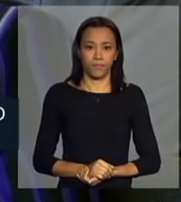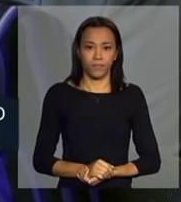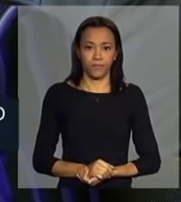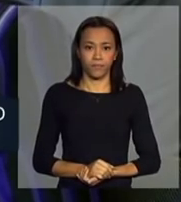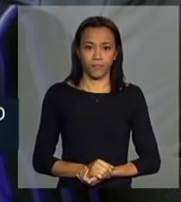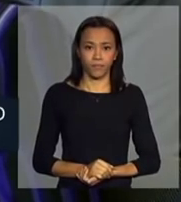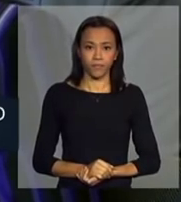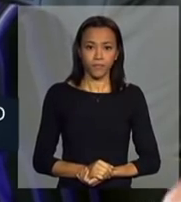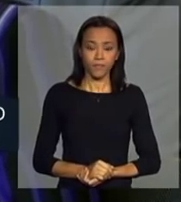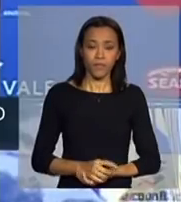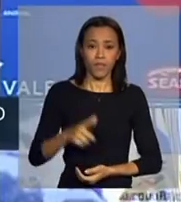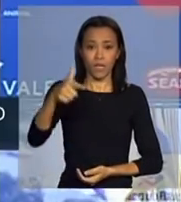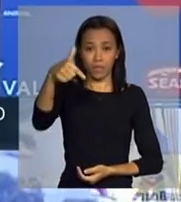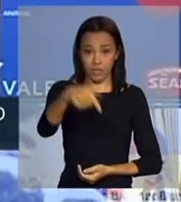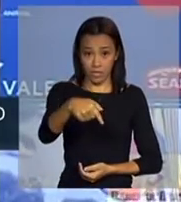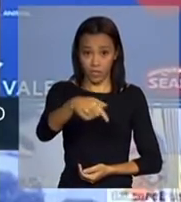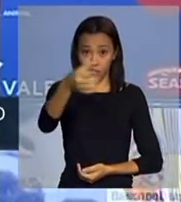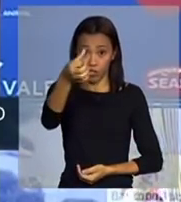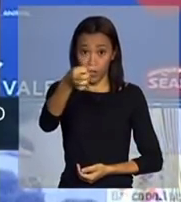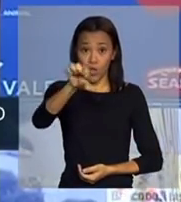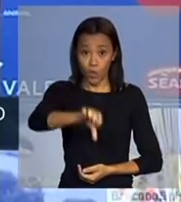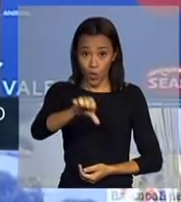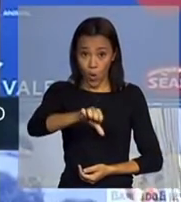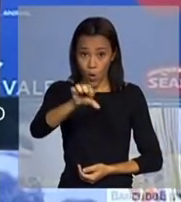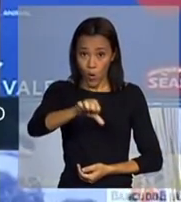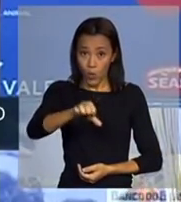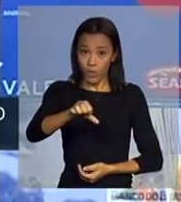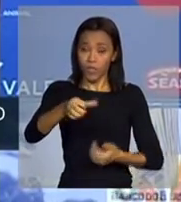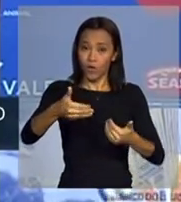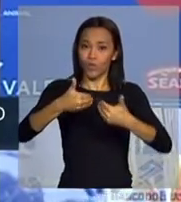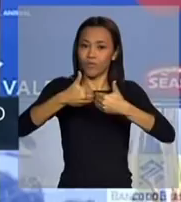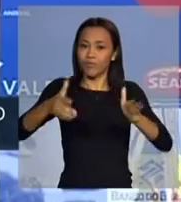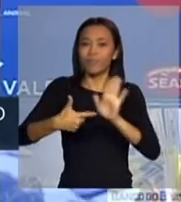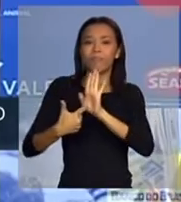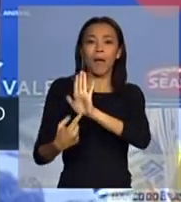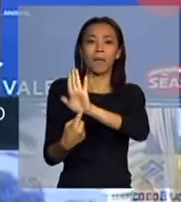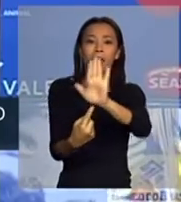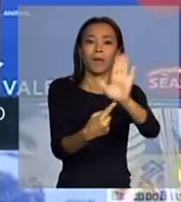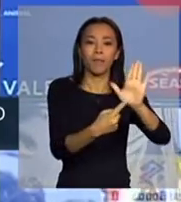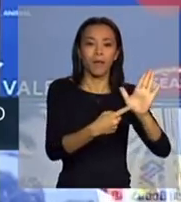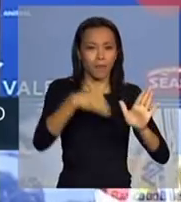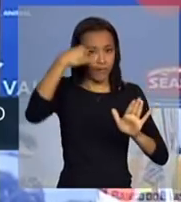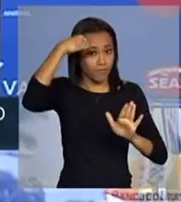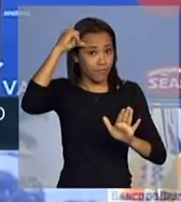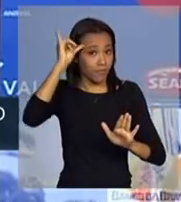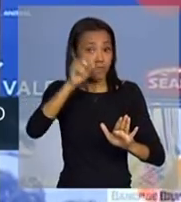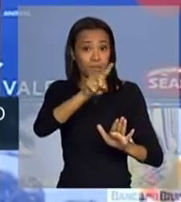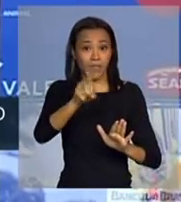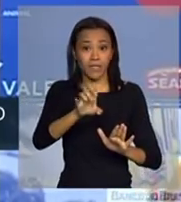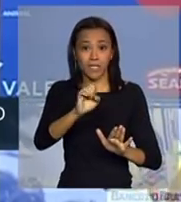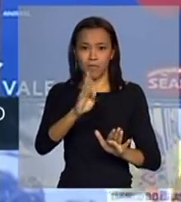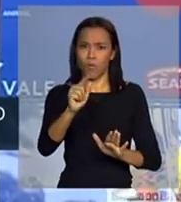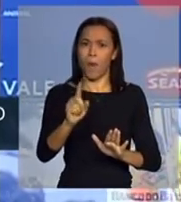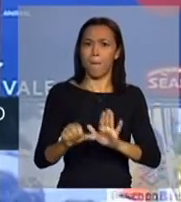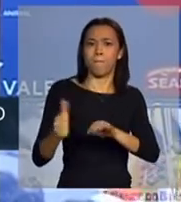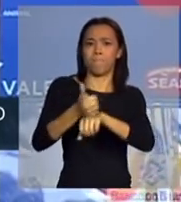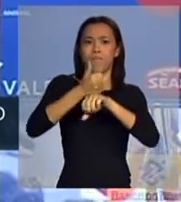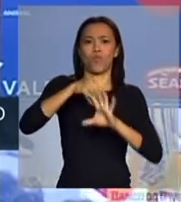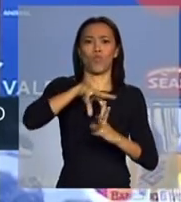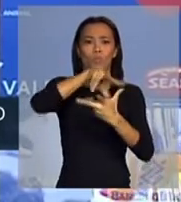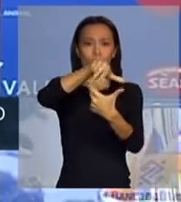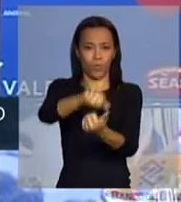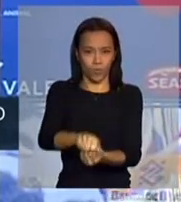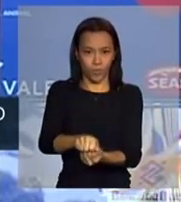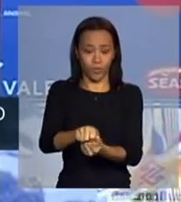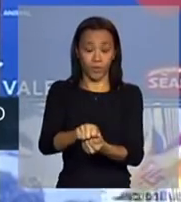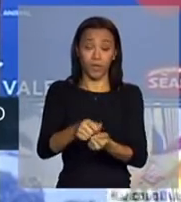à 79ª Exposição de Gado Zebu, a maior feira do gênero no mundo. A